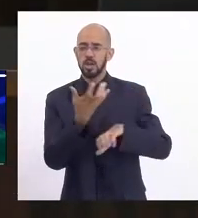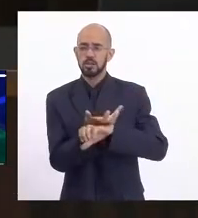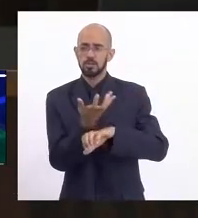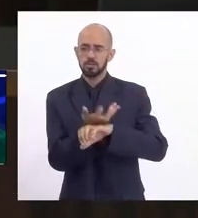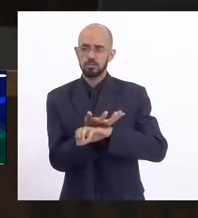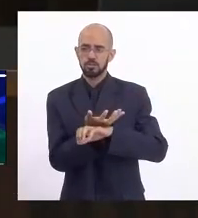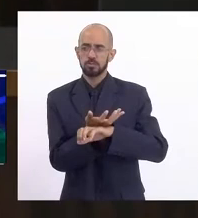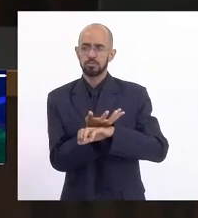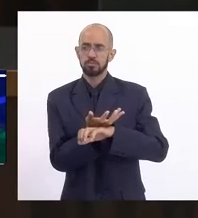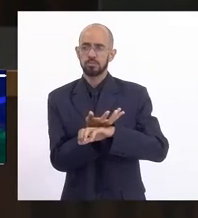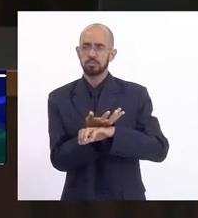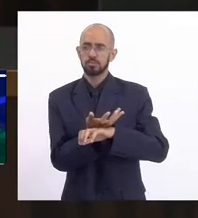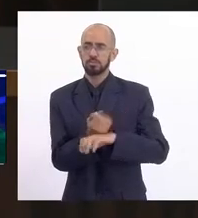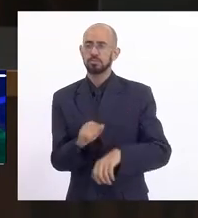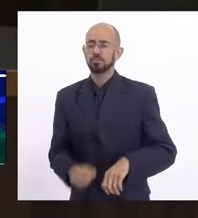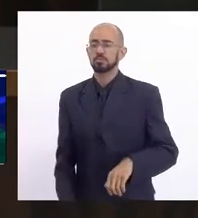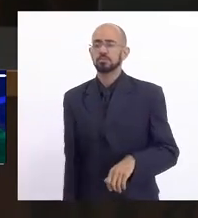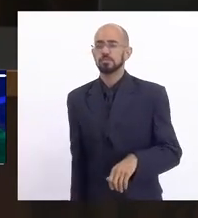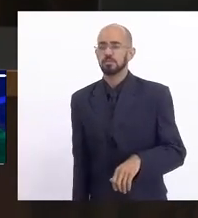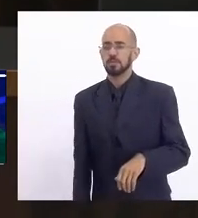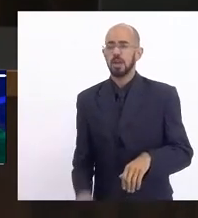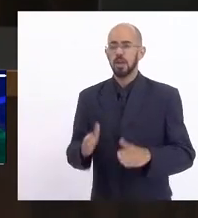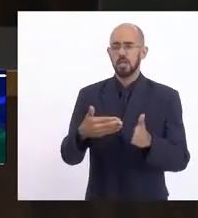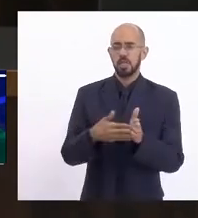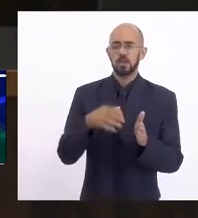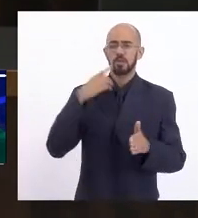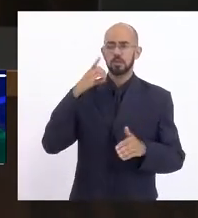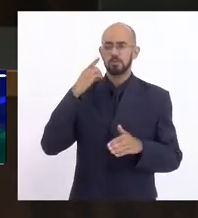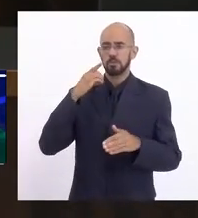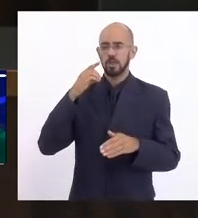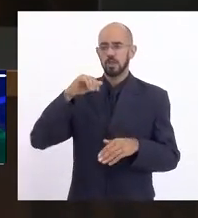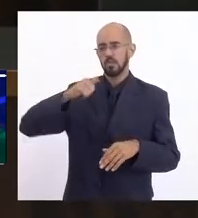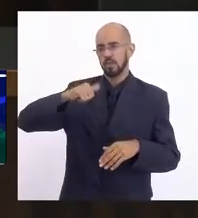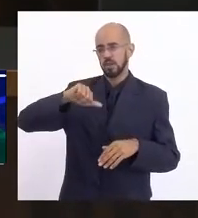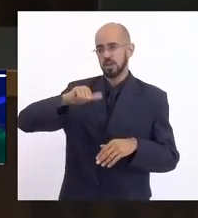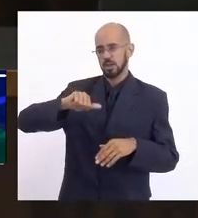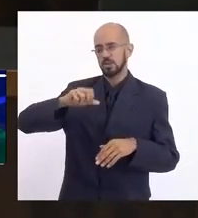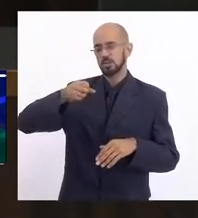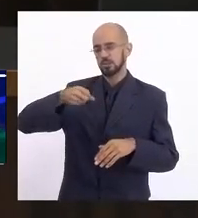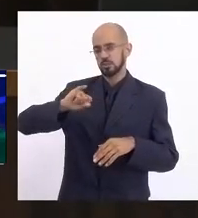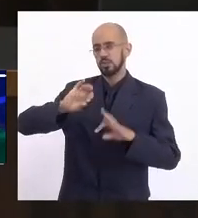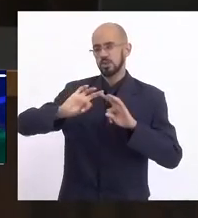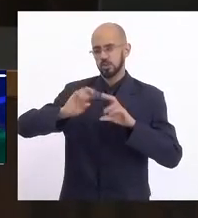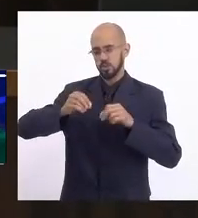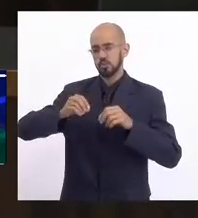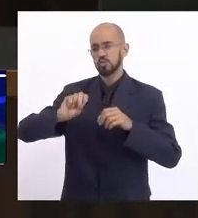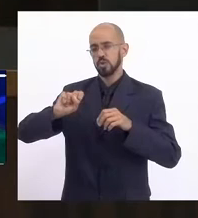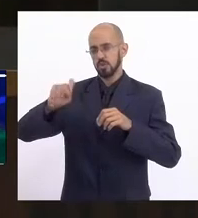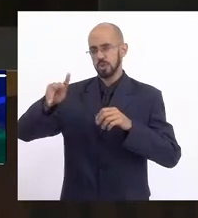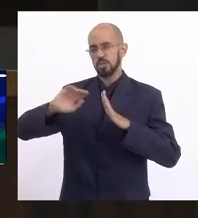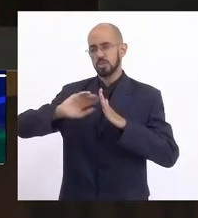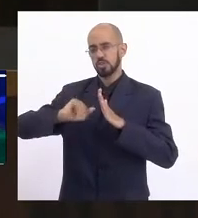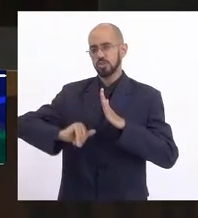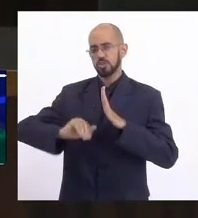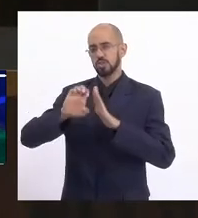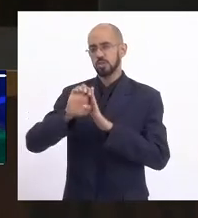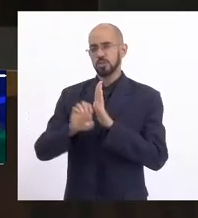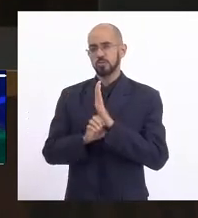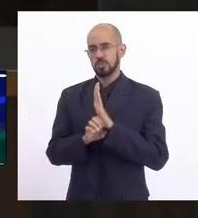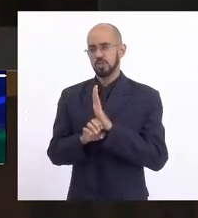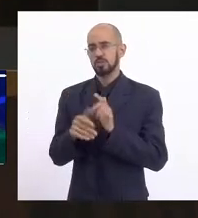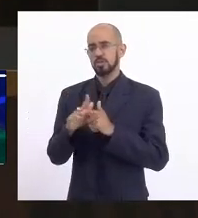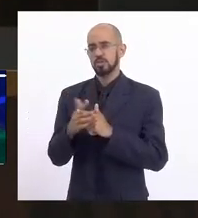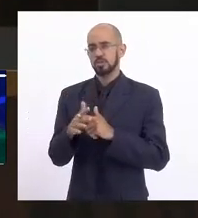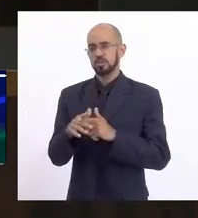deputado analisa as emendas. Estando todas no acordo, a gente retira as emendas e o projeto